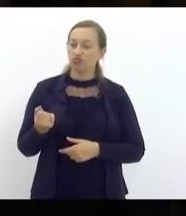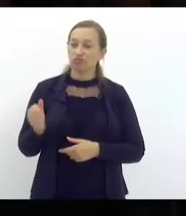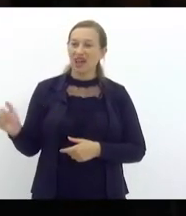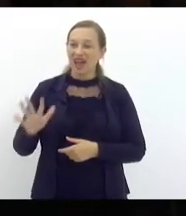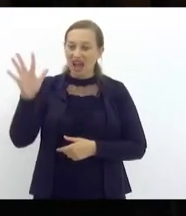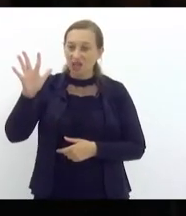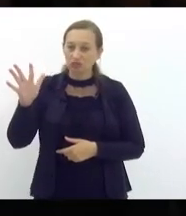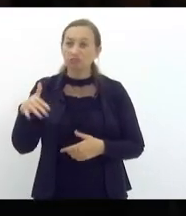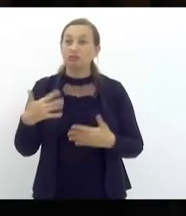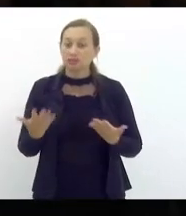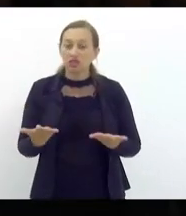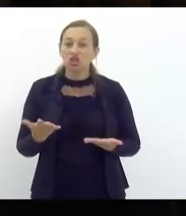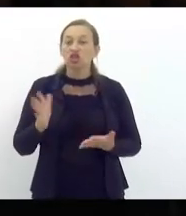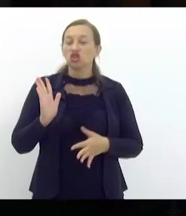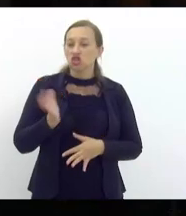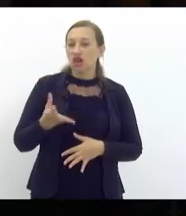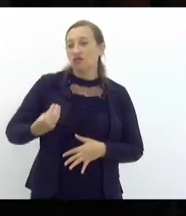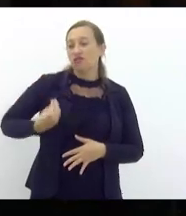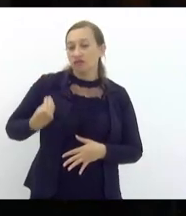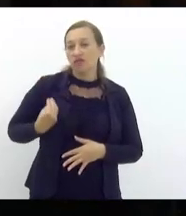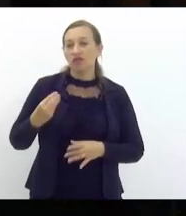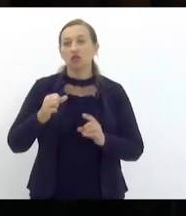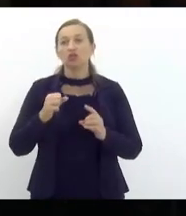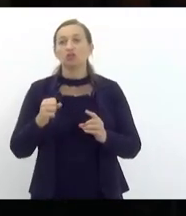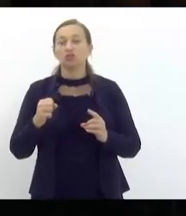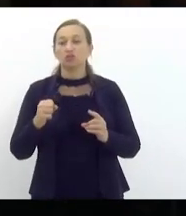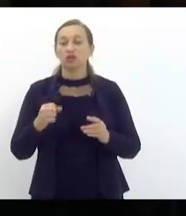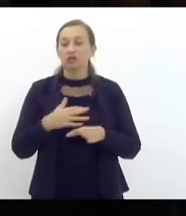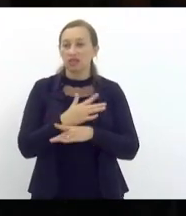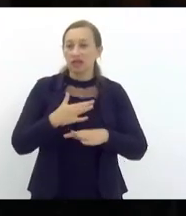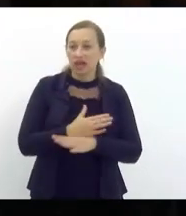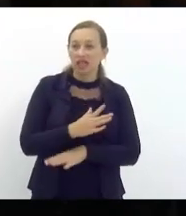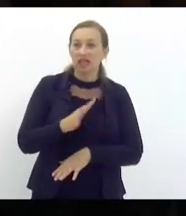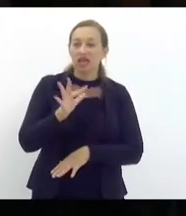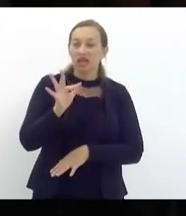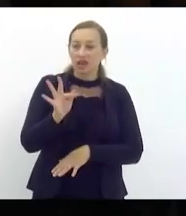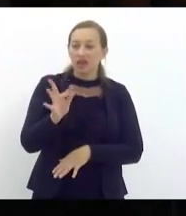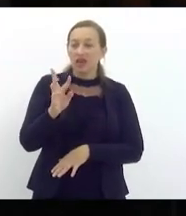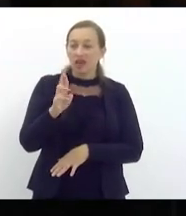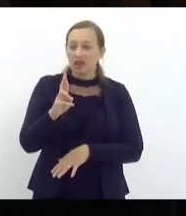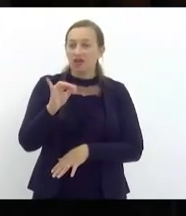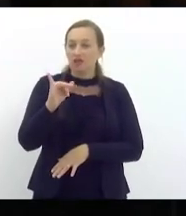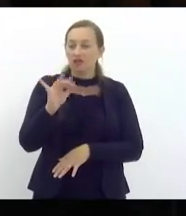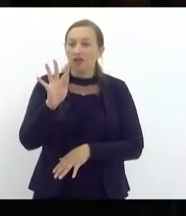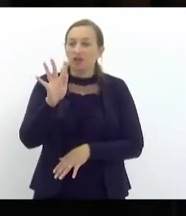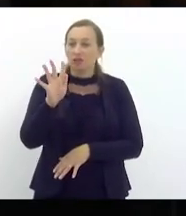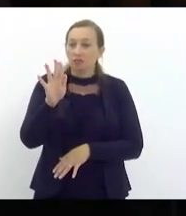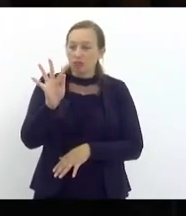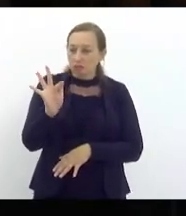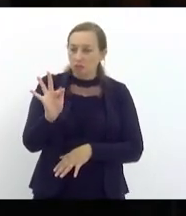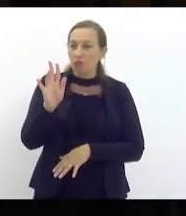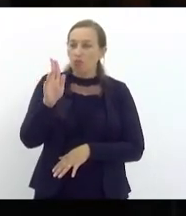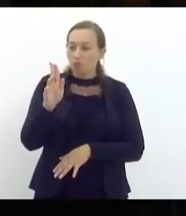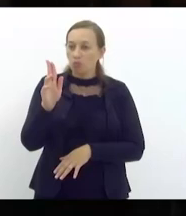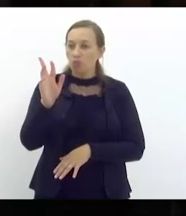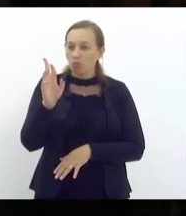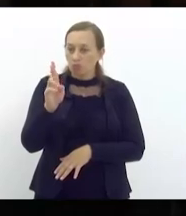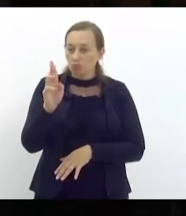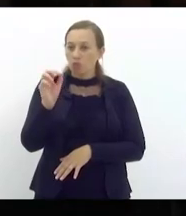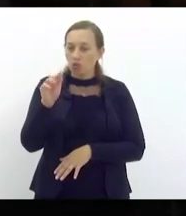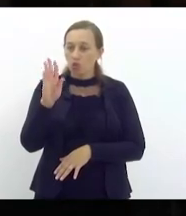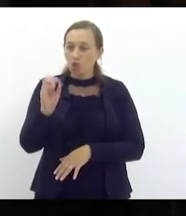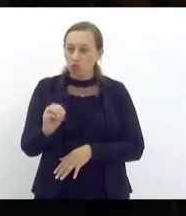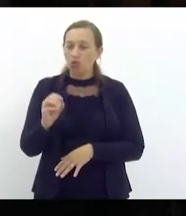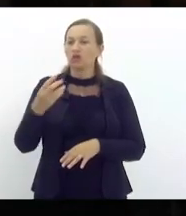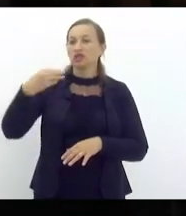e já vivo numa cidade assim como Friburgo assim como Niterói assim como Araruama